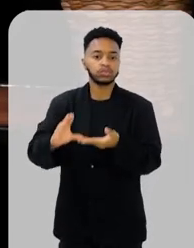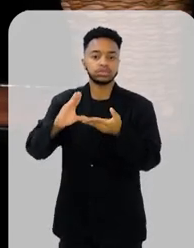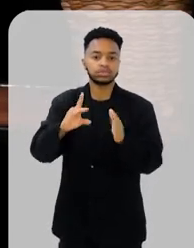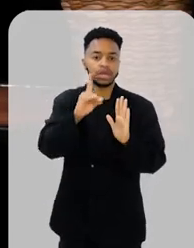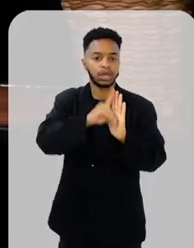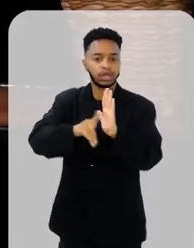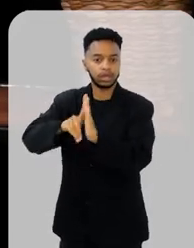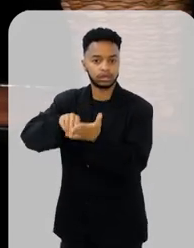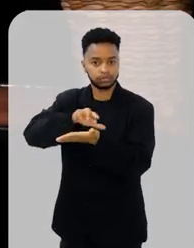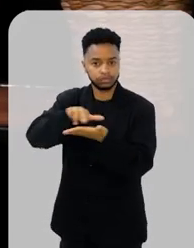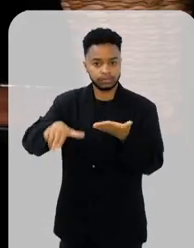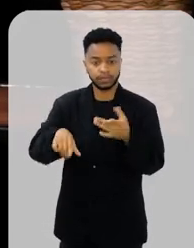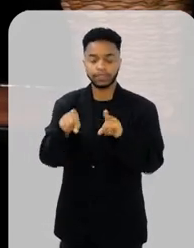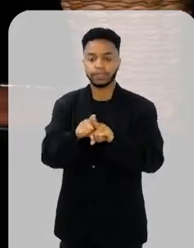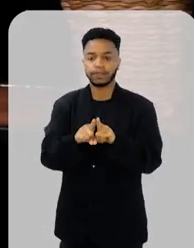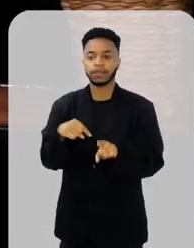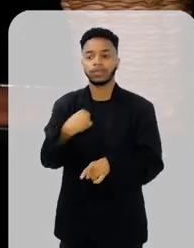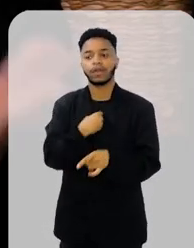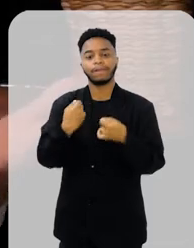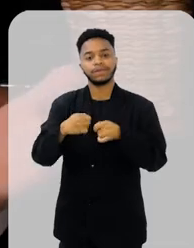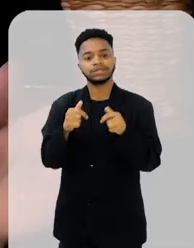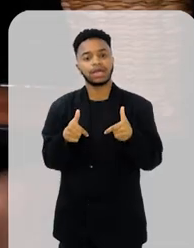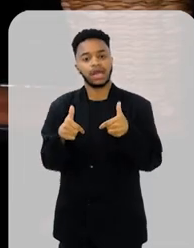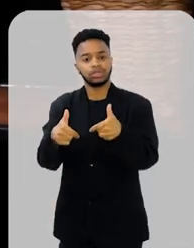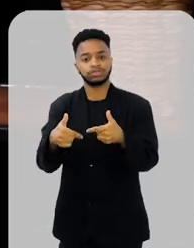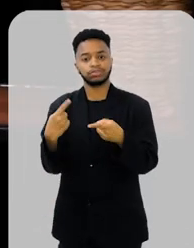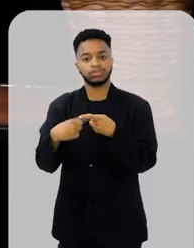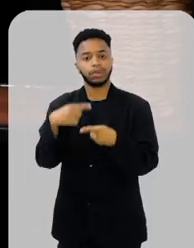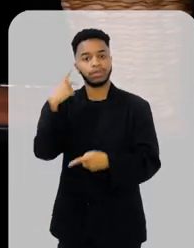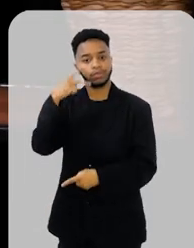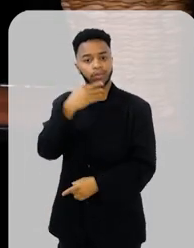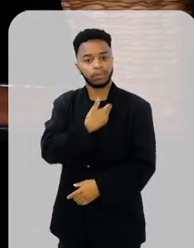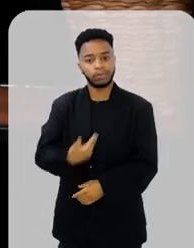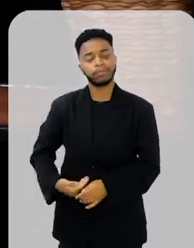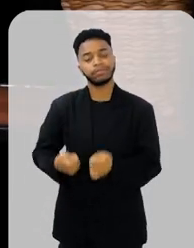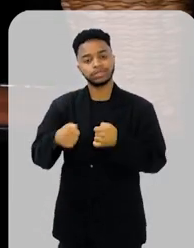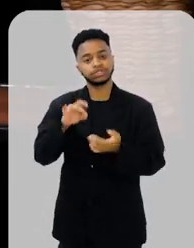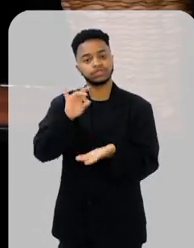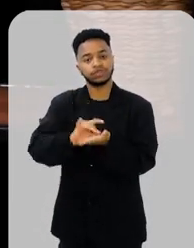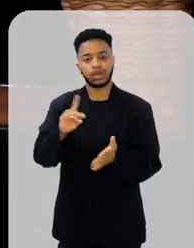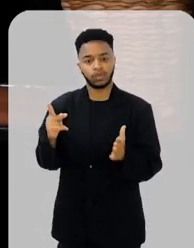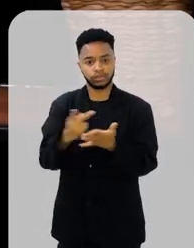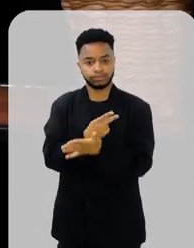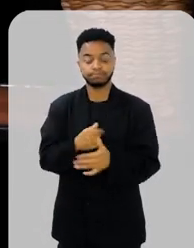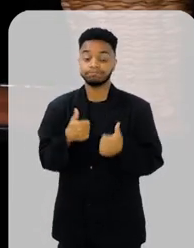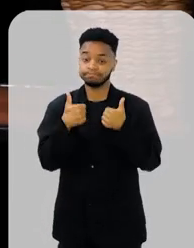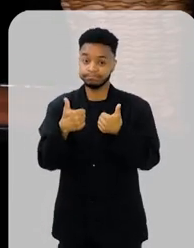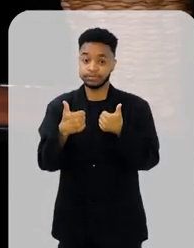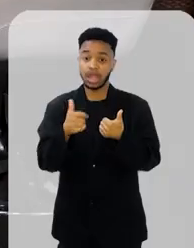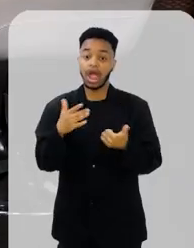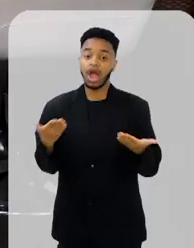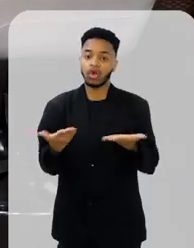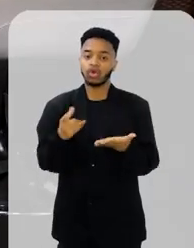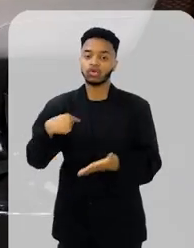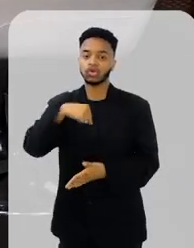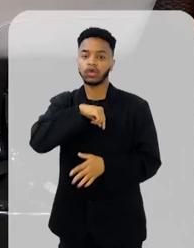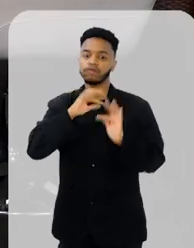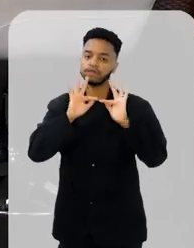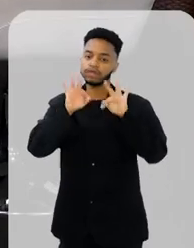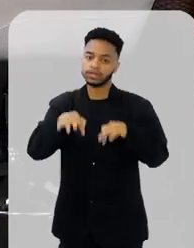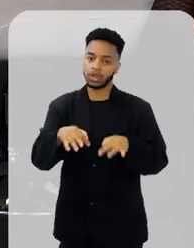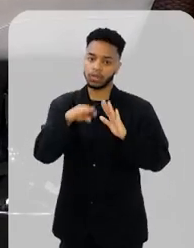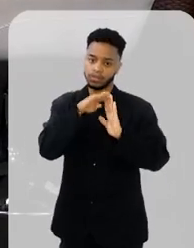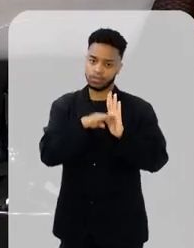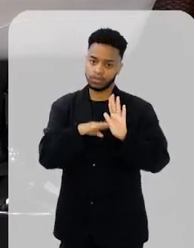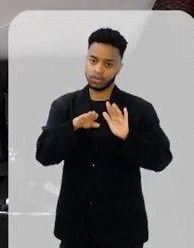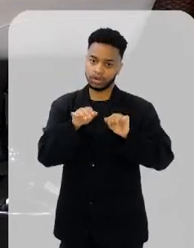com os conselhos de direitos, e a gente tem que fazer a coisa acontecer. A política pública, ela tem que ser efetivada. Muito bem. Bom,